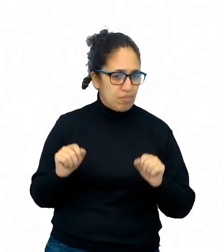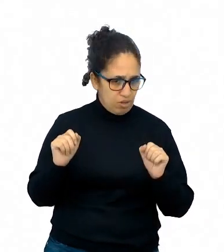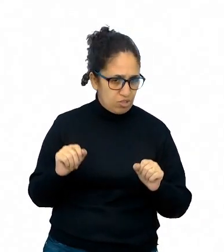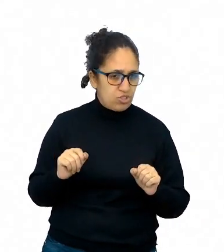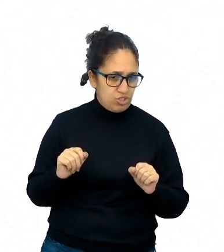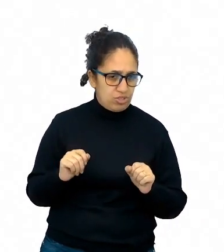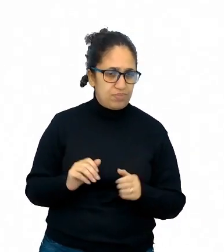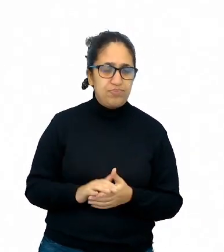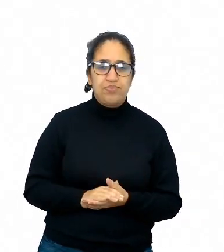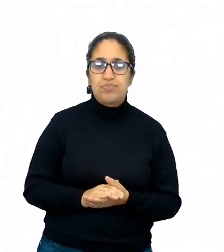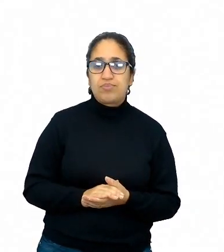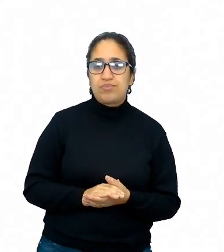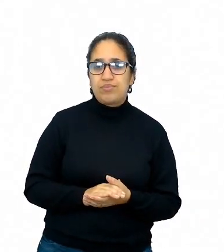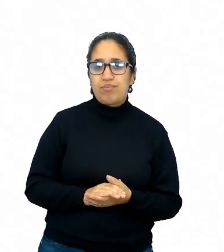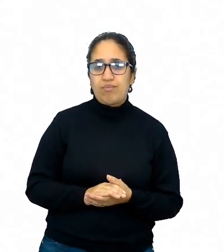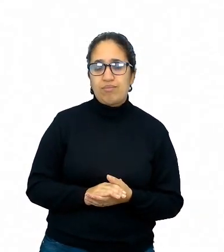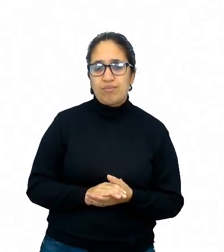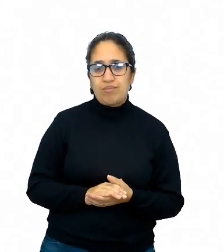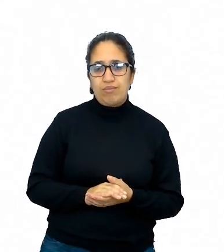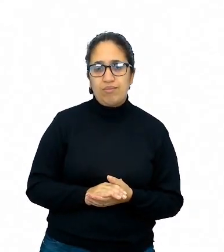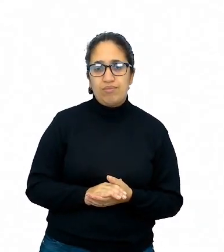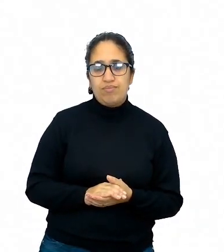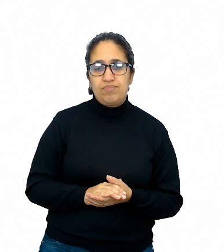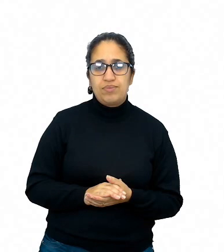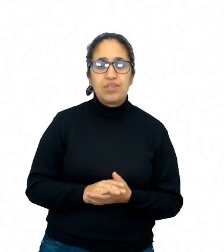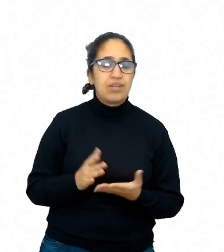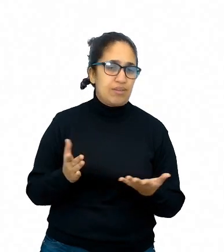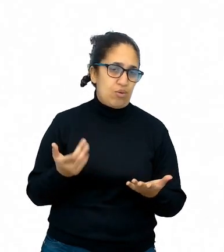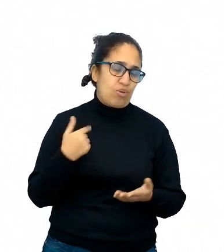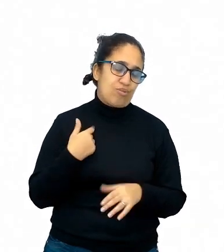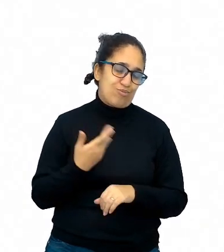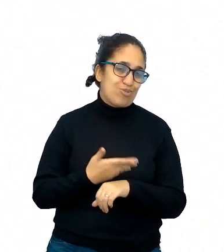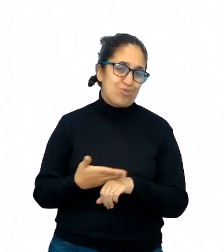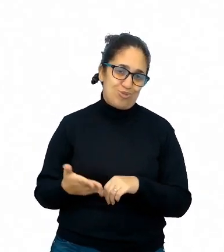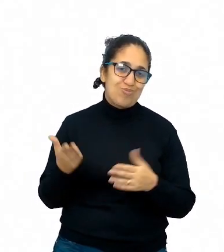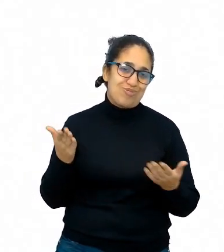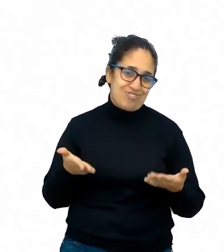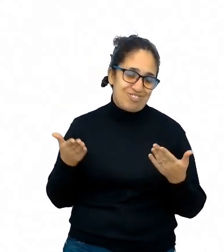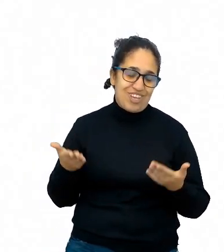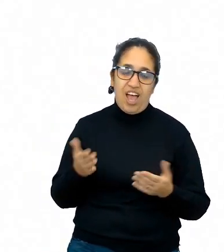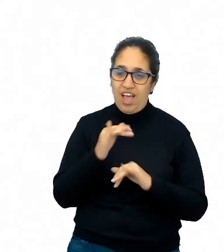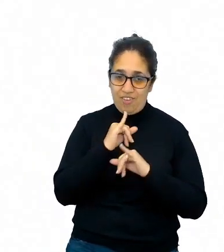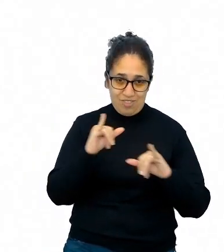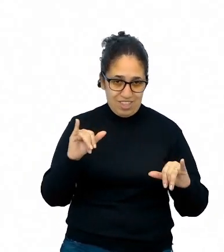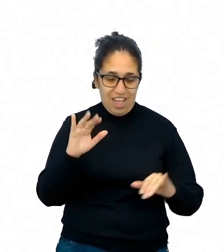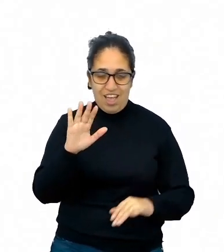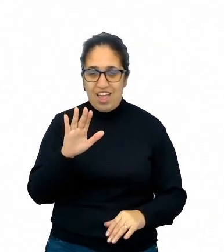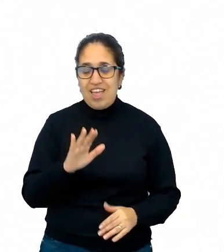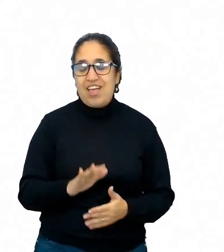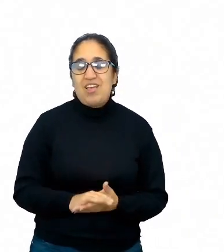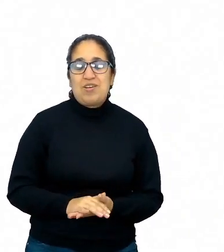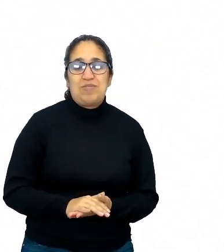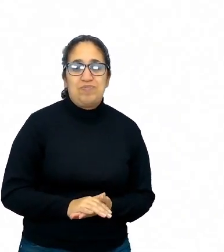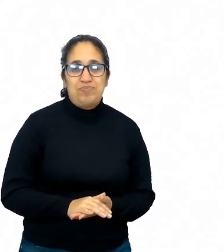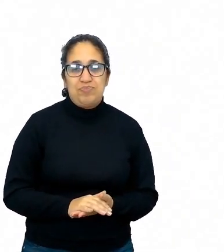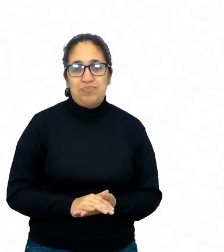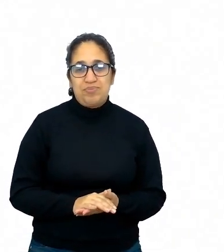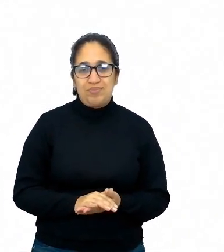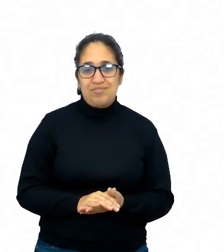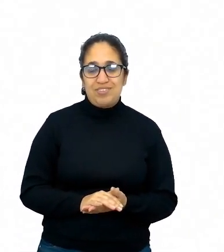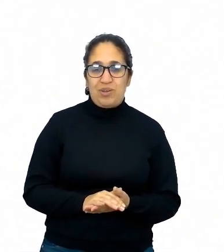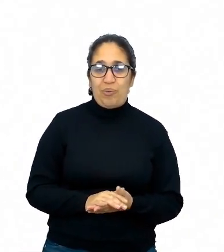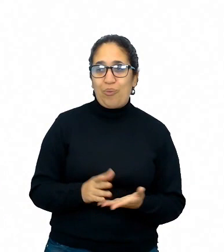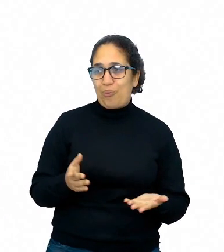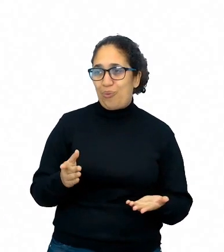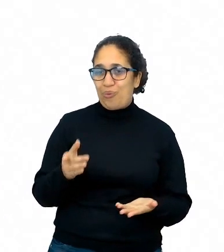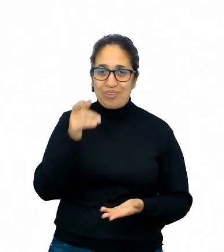né? Uma coisa assim que eu costumo dizer que a grande graça